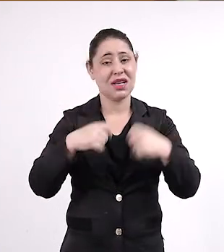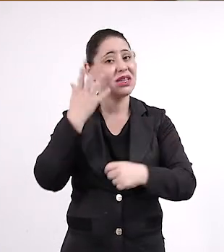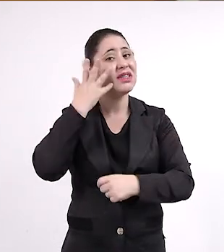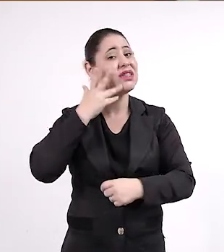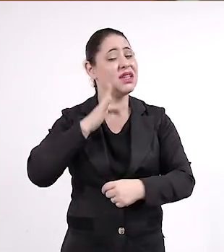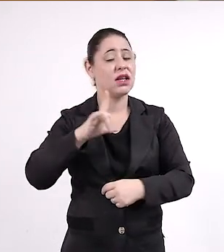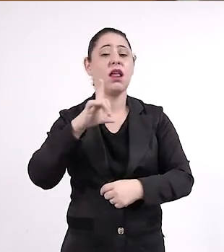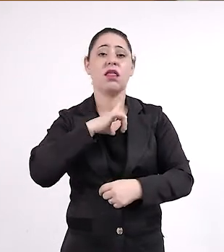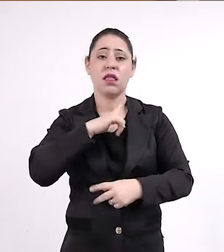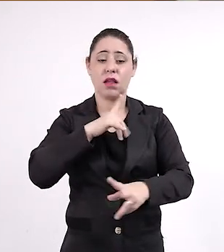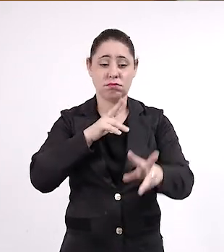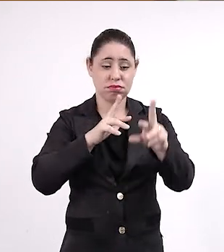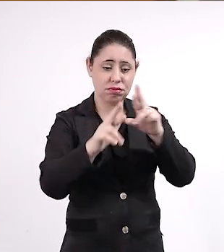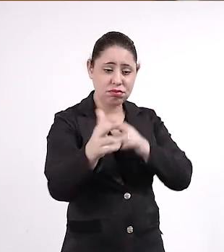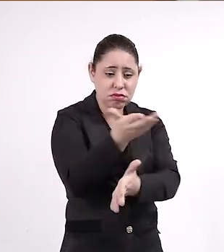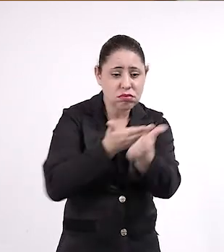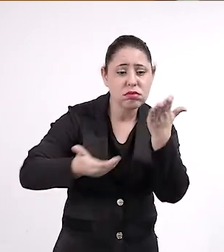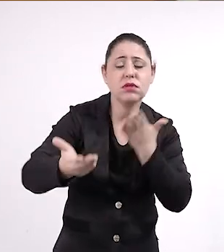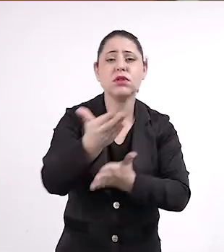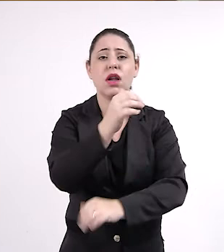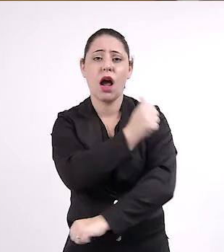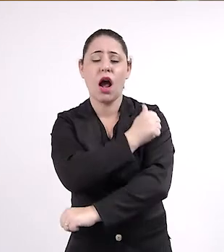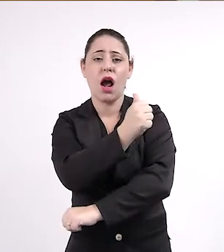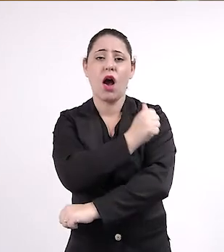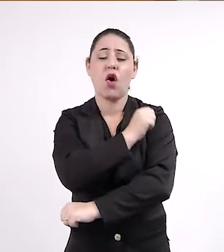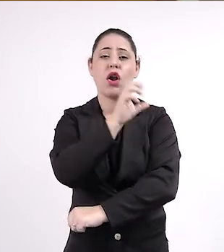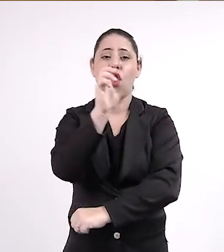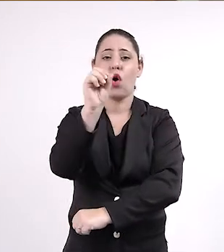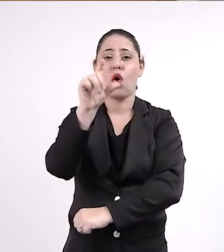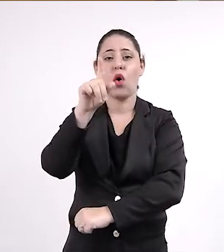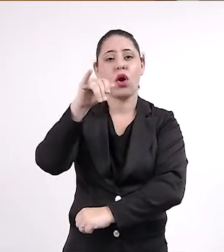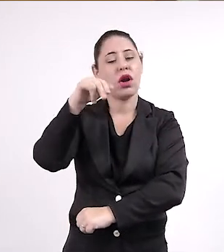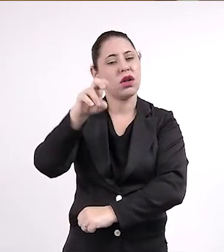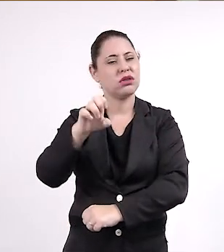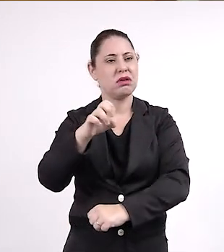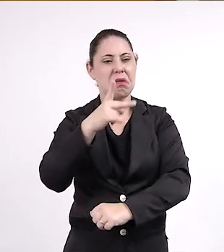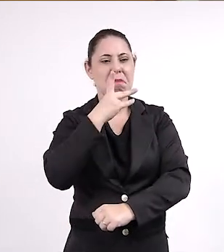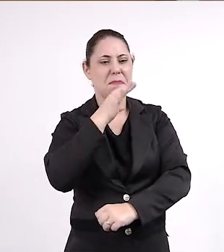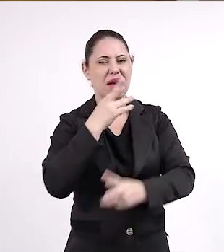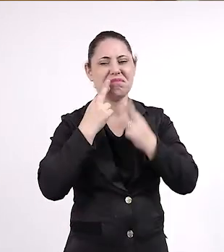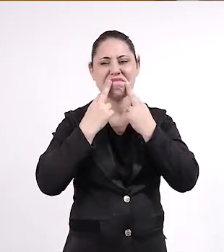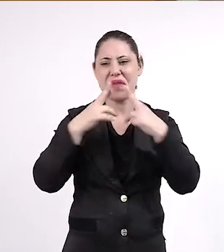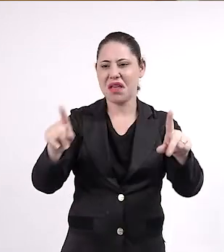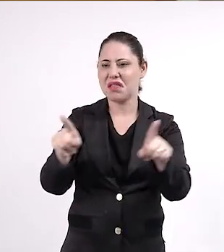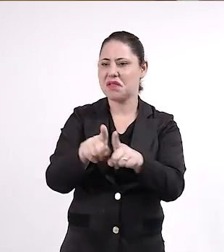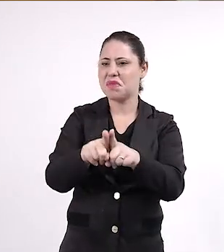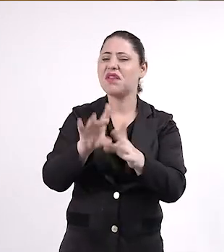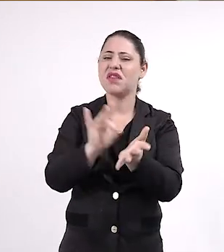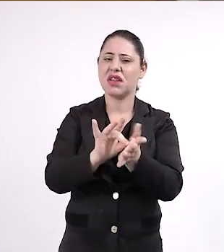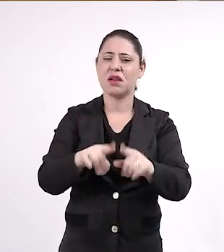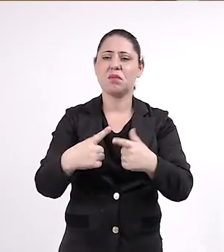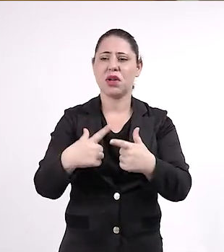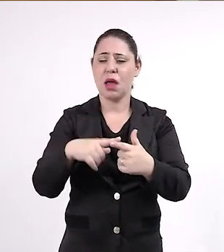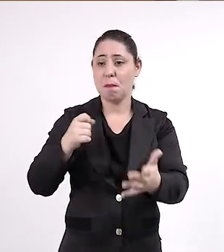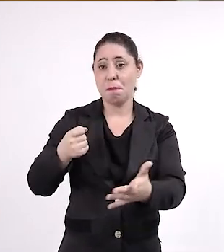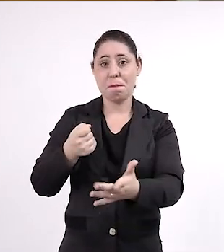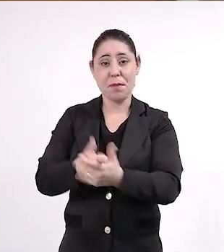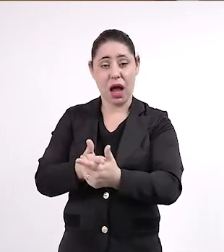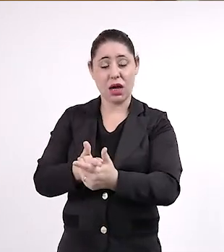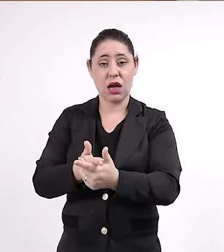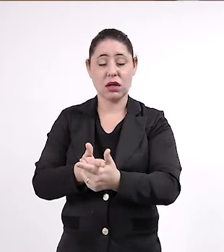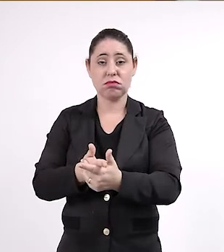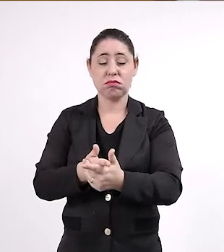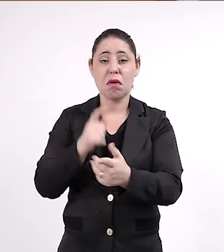para que a criança pudesse interagir nas aulas online. E os pais reclamaram, com razão também, que, além de pagar